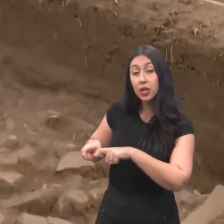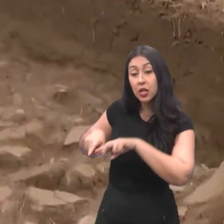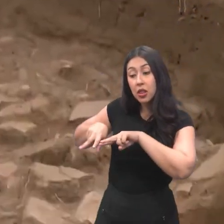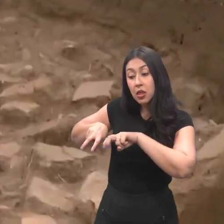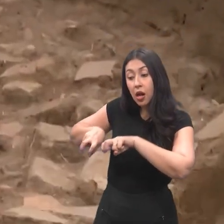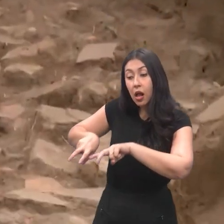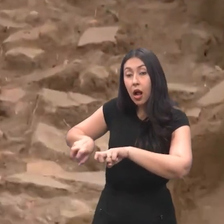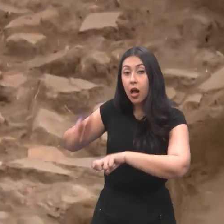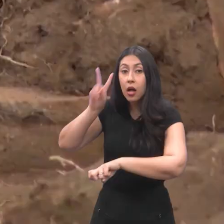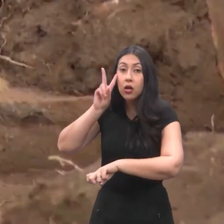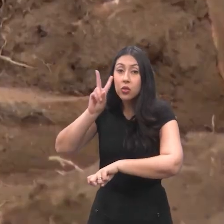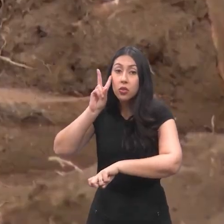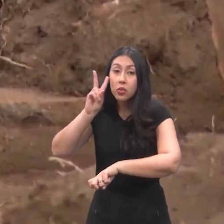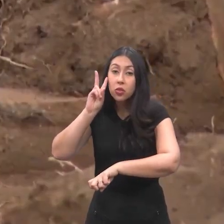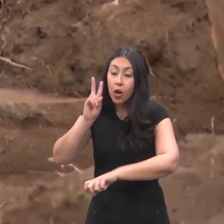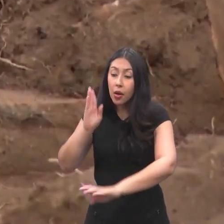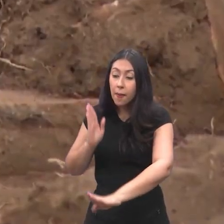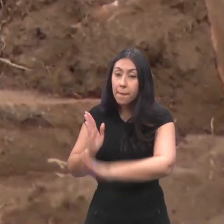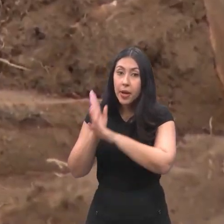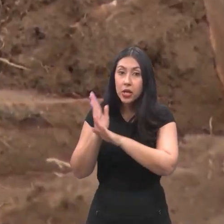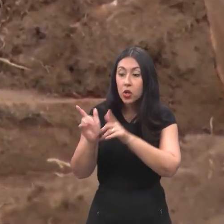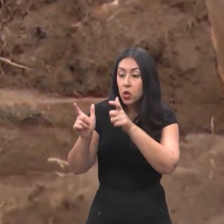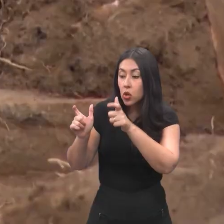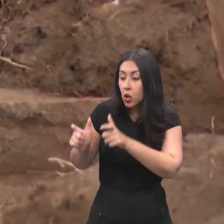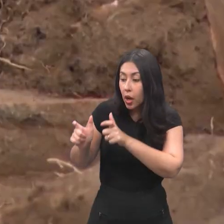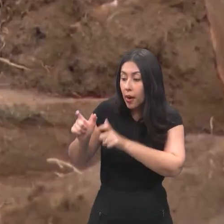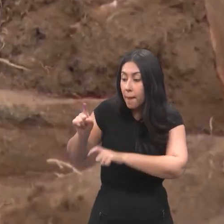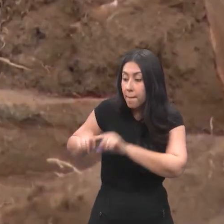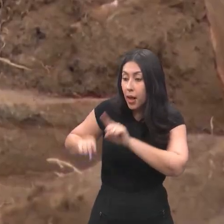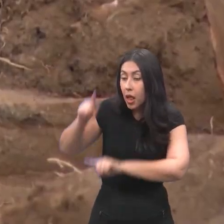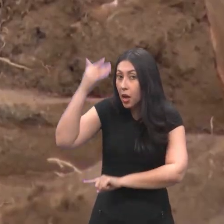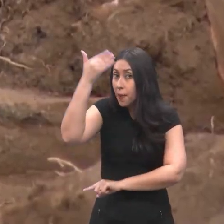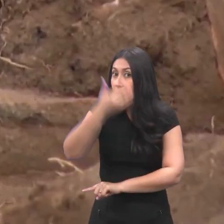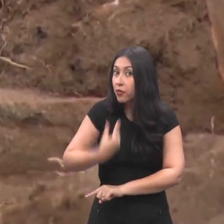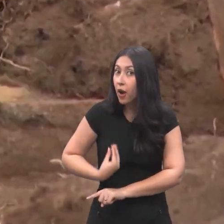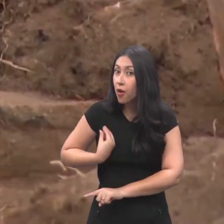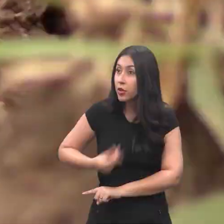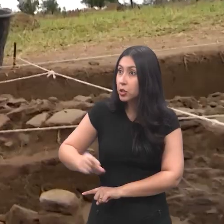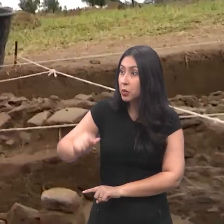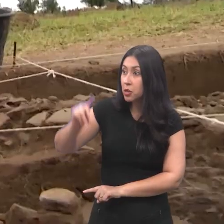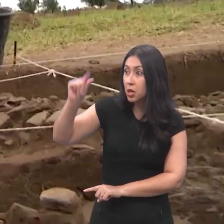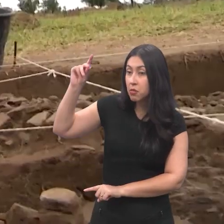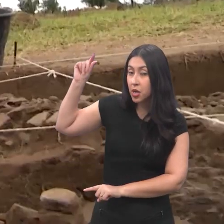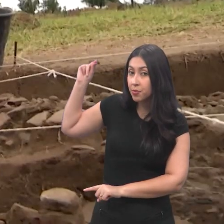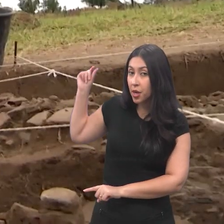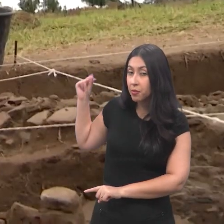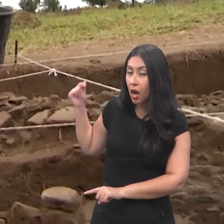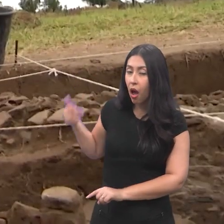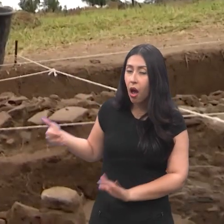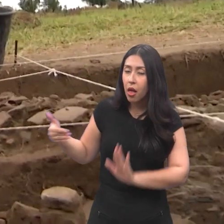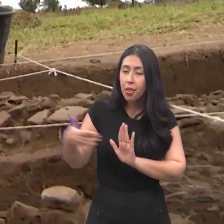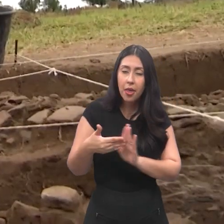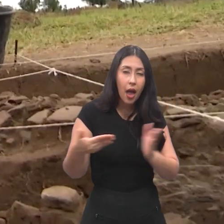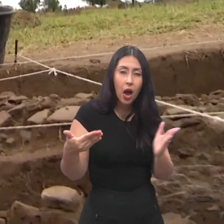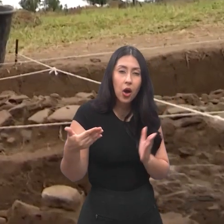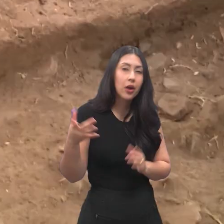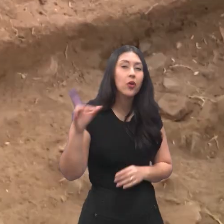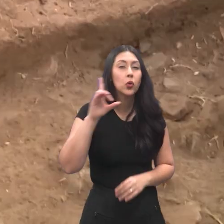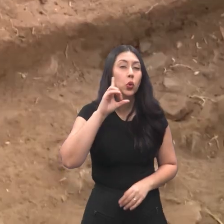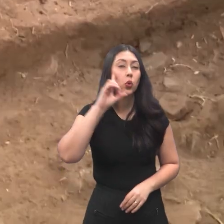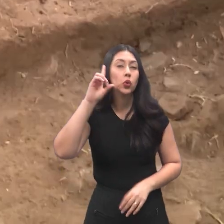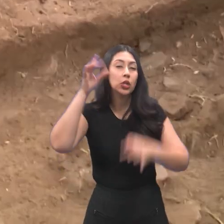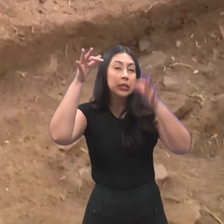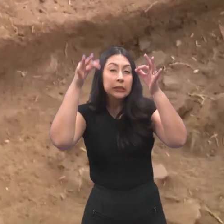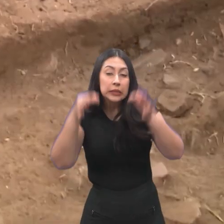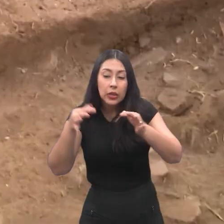arqueológicos são locais em que são identificadas evidências humanas do passado. Por enquanto, no sítio de São José não há uma